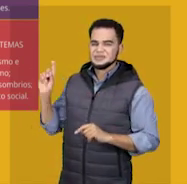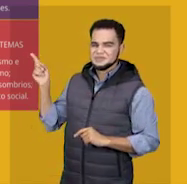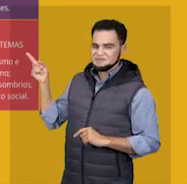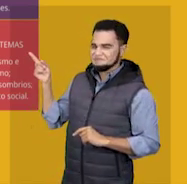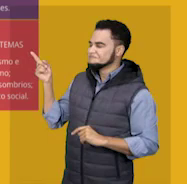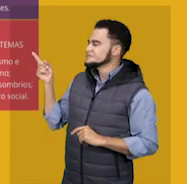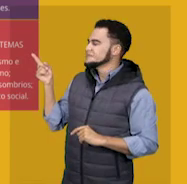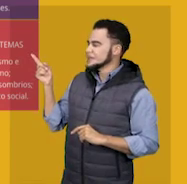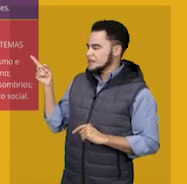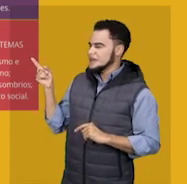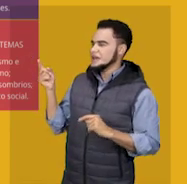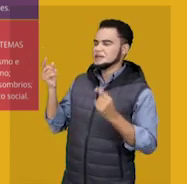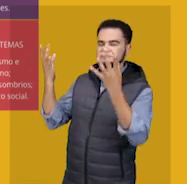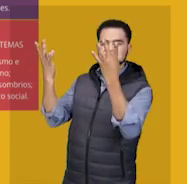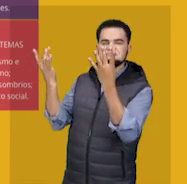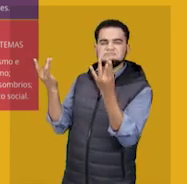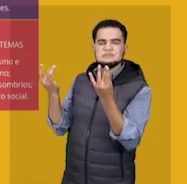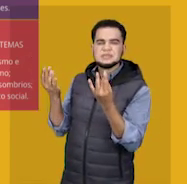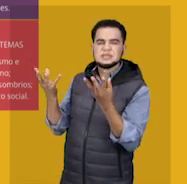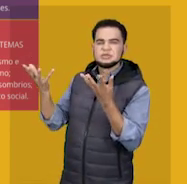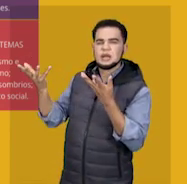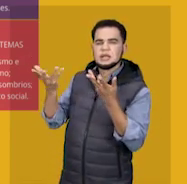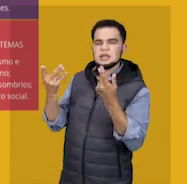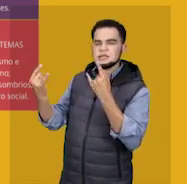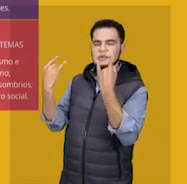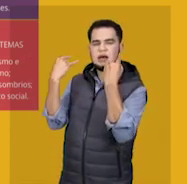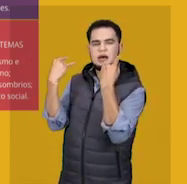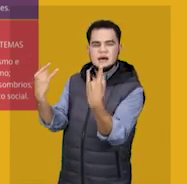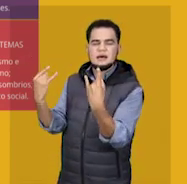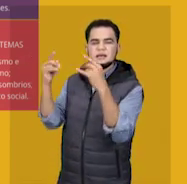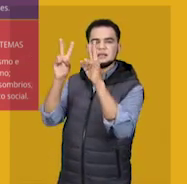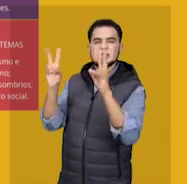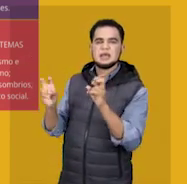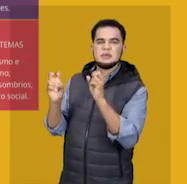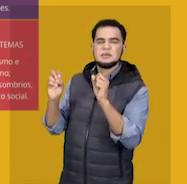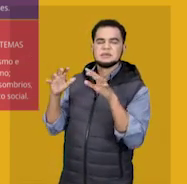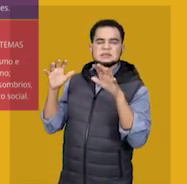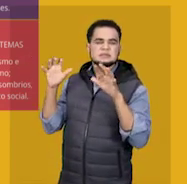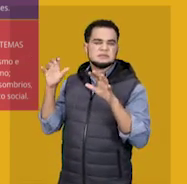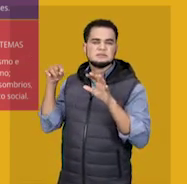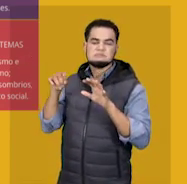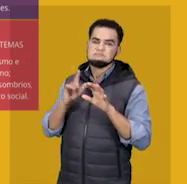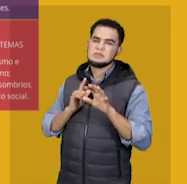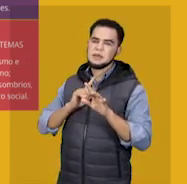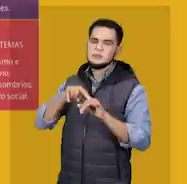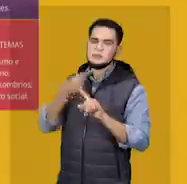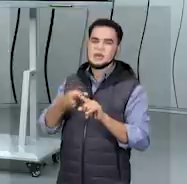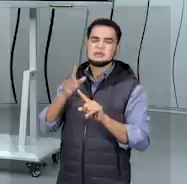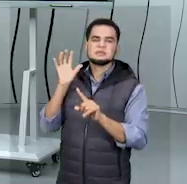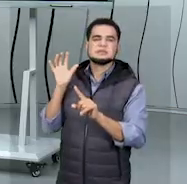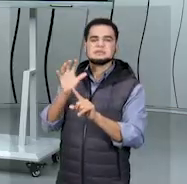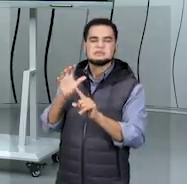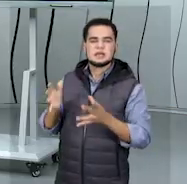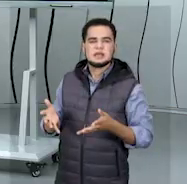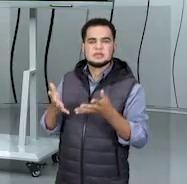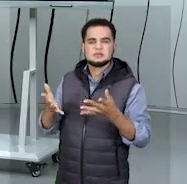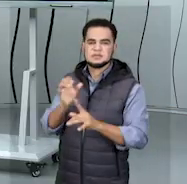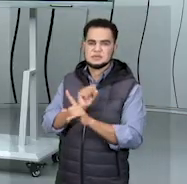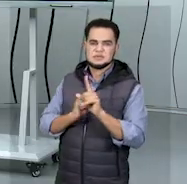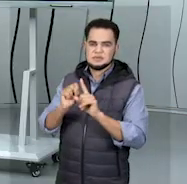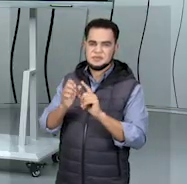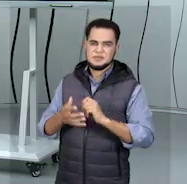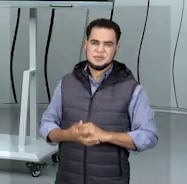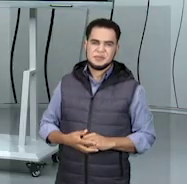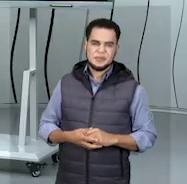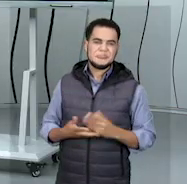sensualismo e erotismo e temas mais sombrios, além do engajamento social. Então, por